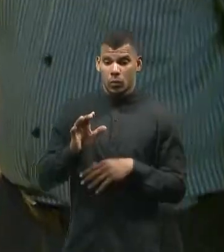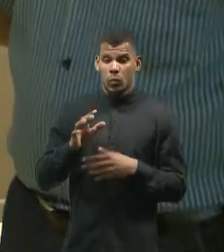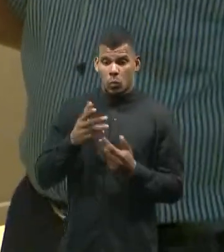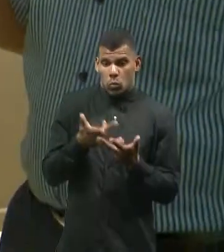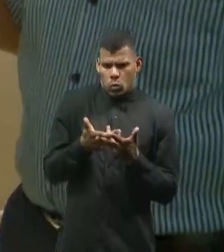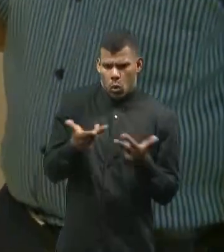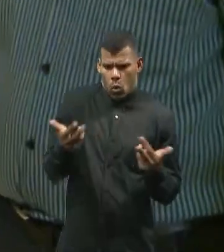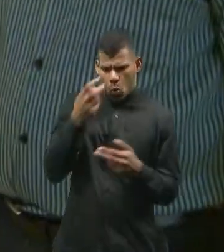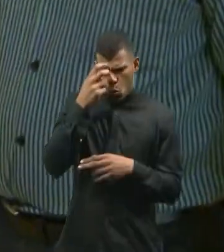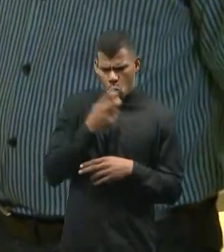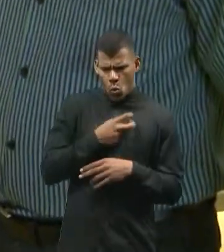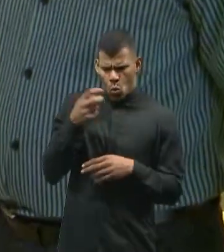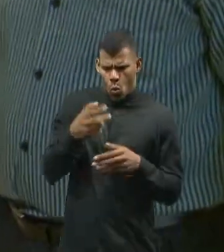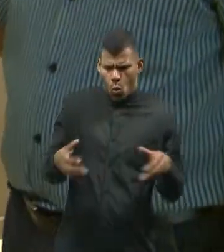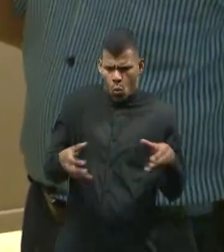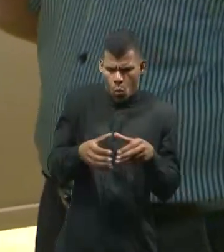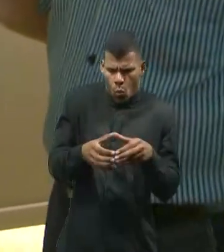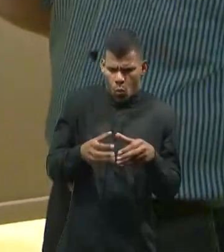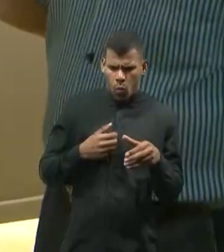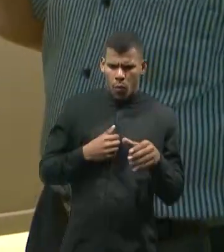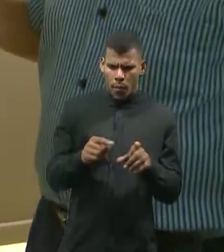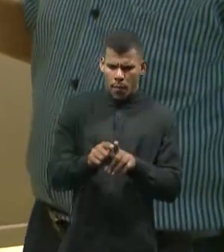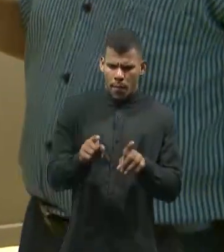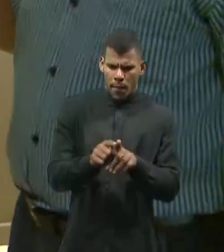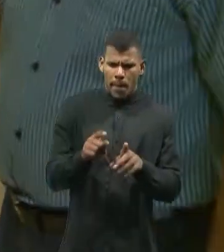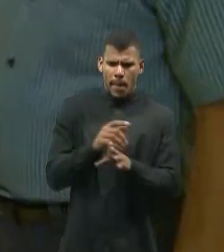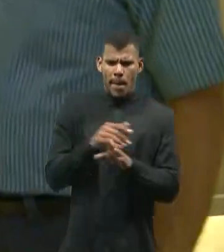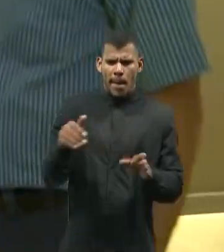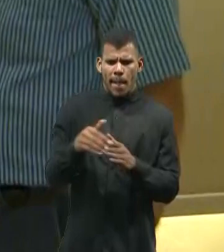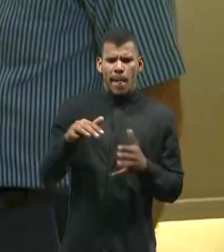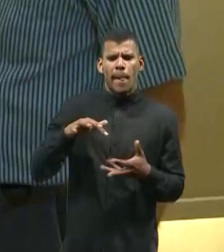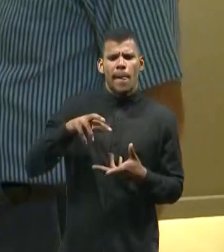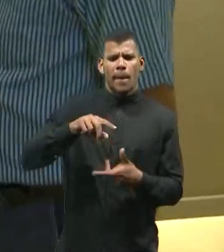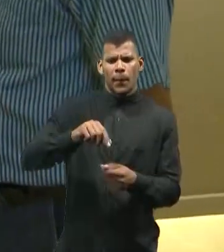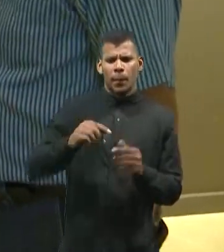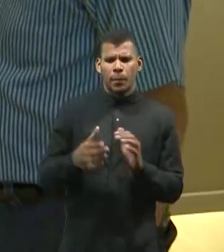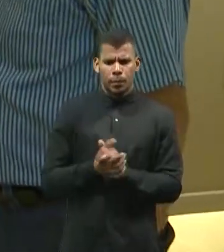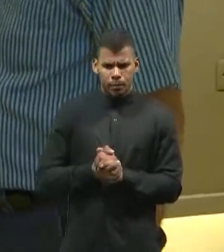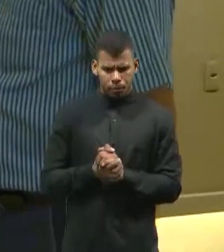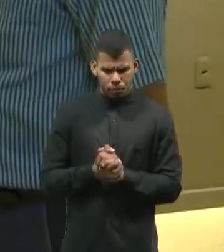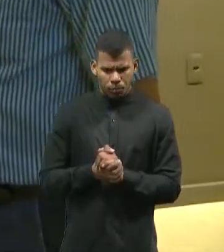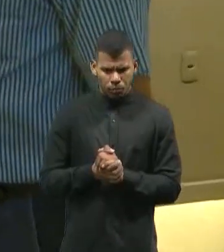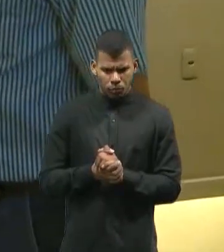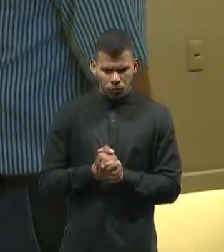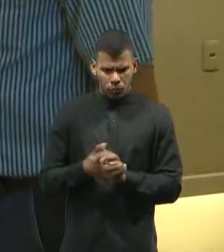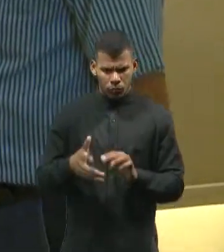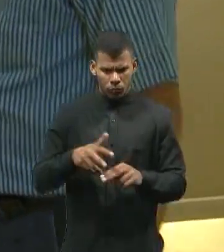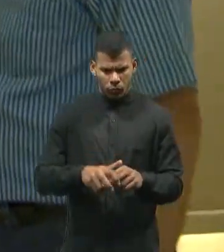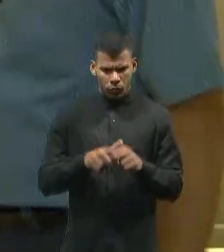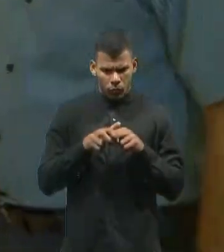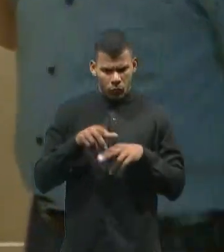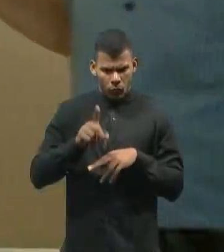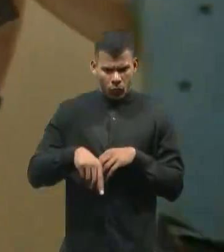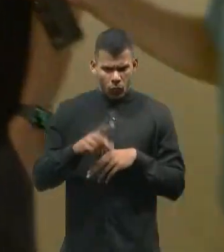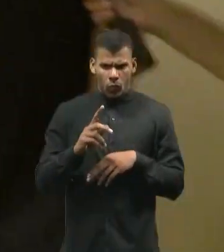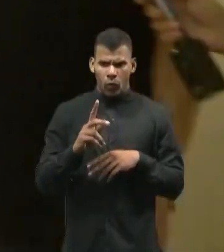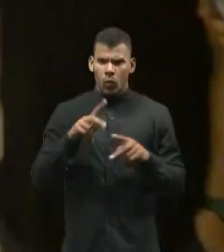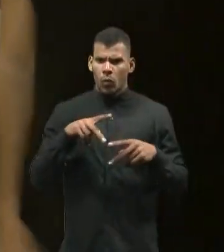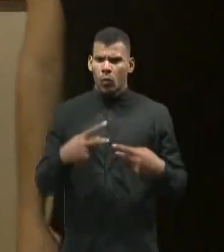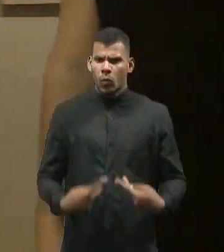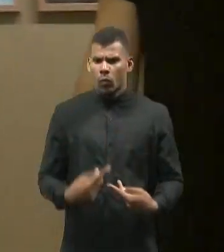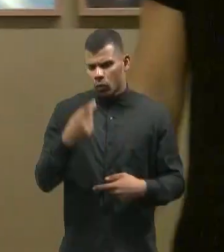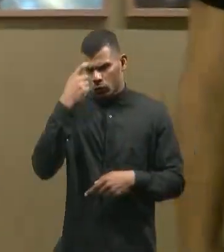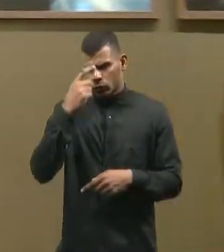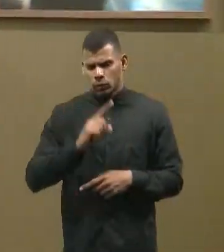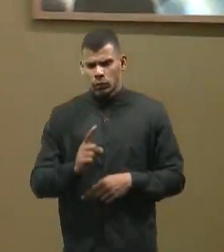de culturas e grupos específicos em todo o mundo, né? Manifestações específicas. Né? Por isso que é o homem que sabe o que não sabe, porque muitas